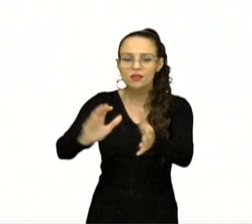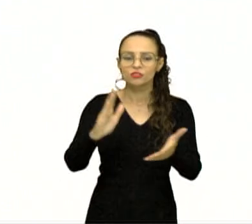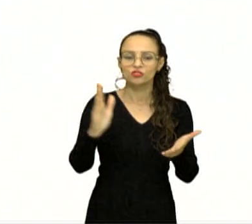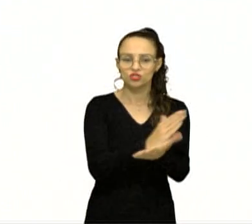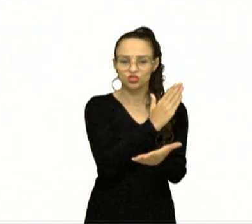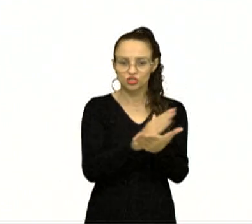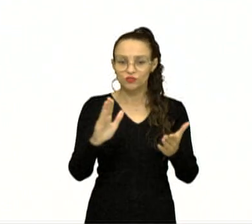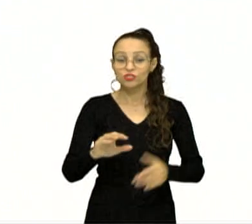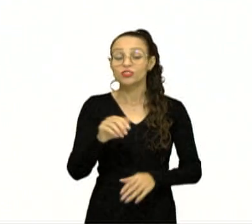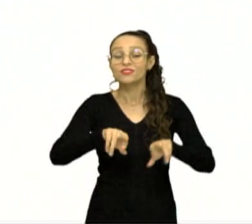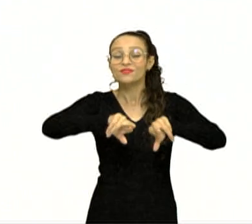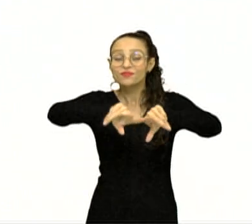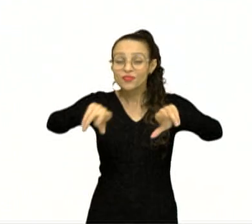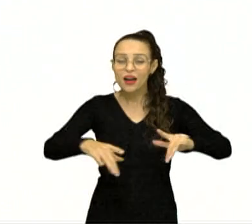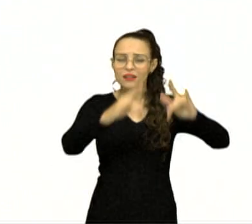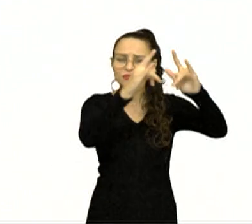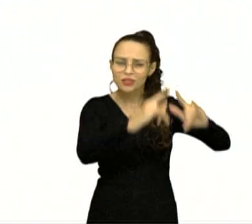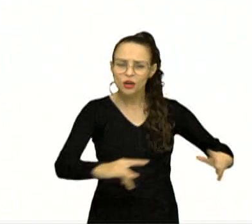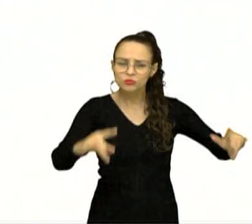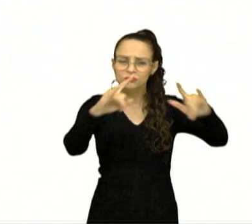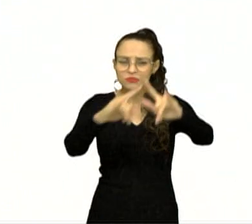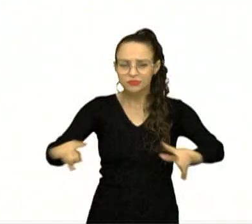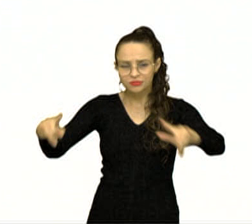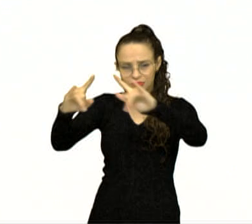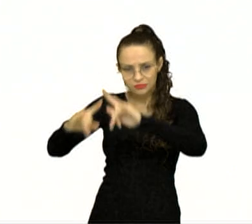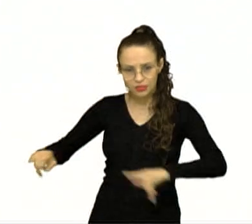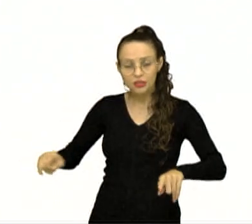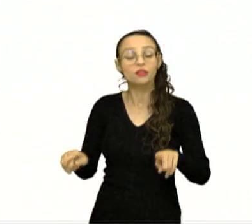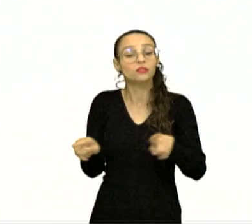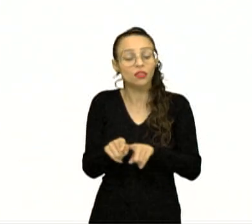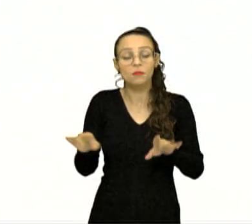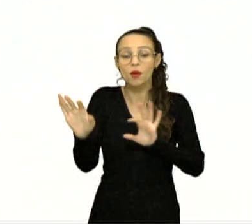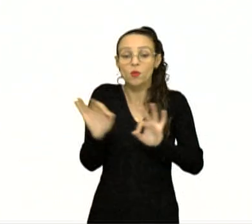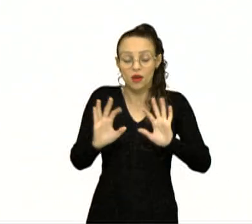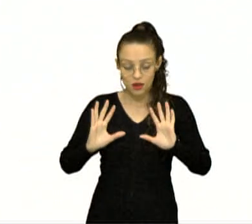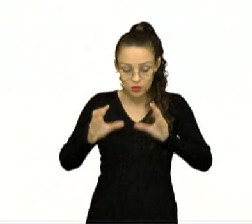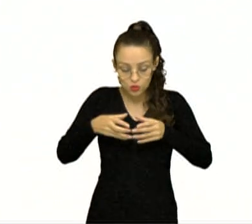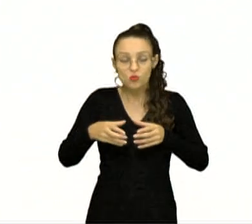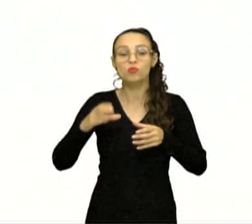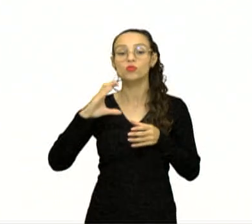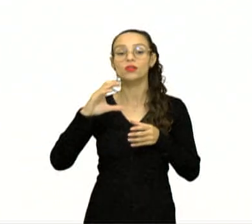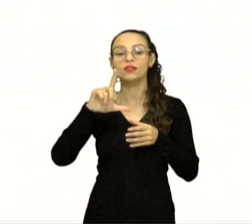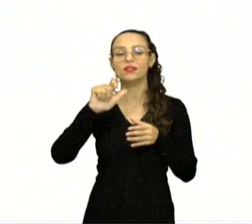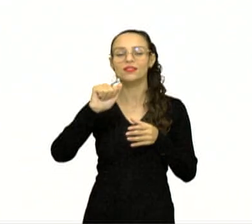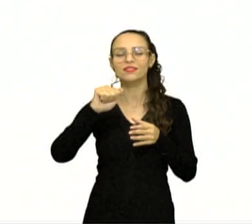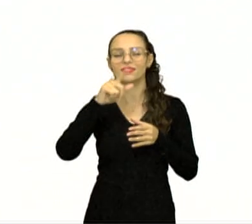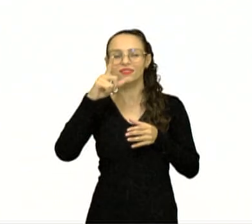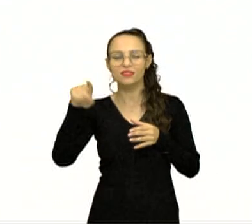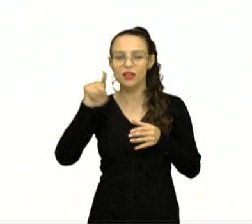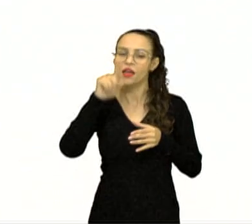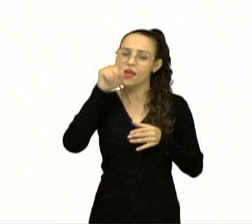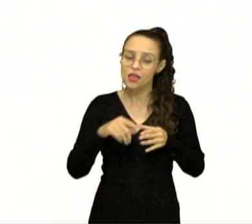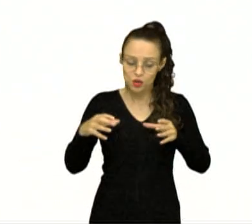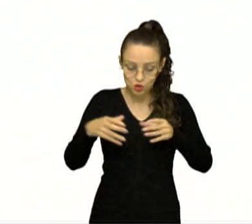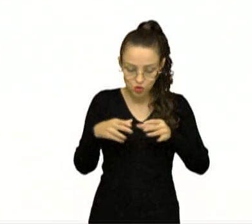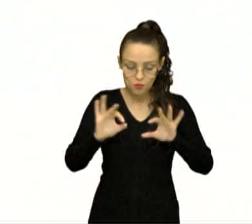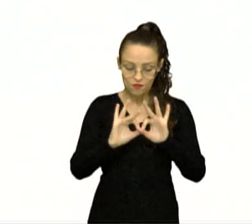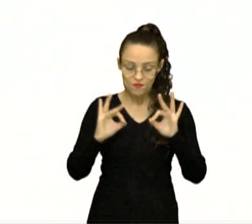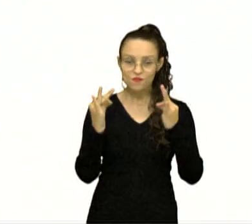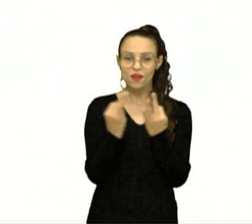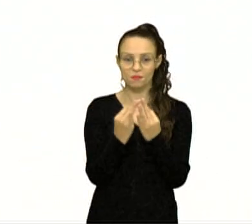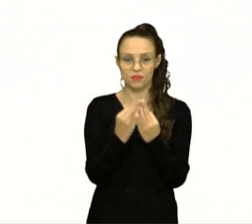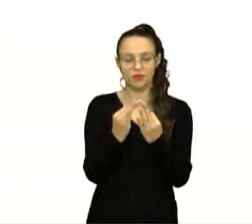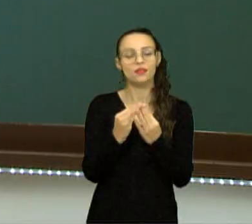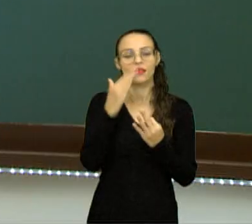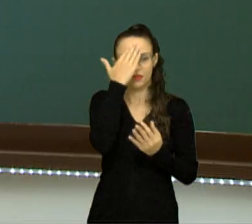em várias aldeias. Também organizavam-se em clãs. O que, que são isso? Grupos de pessoas vivendo em famílias que acreditavam